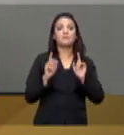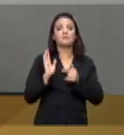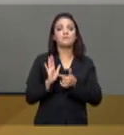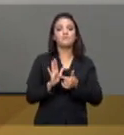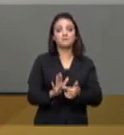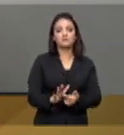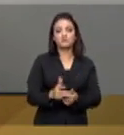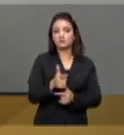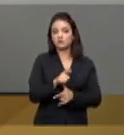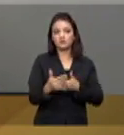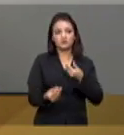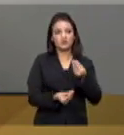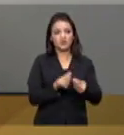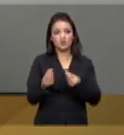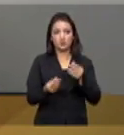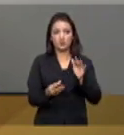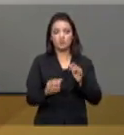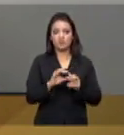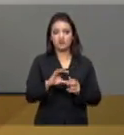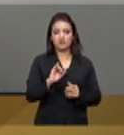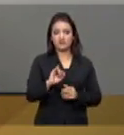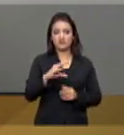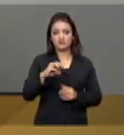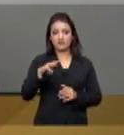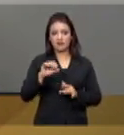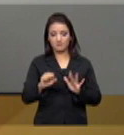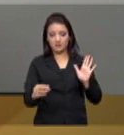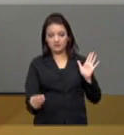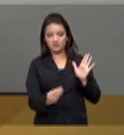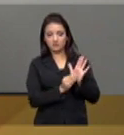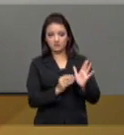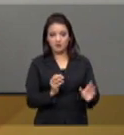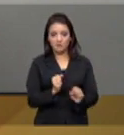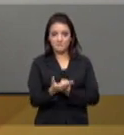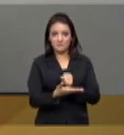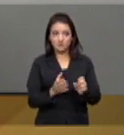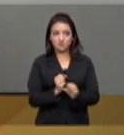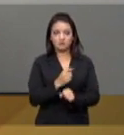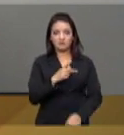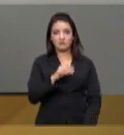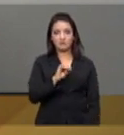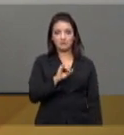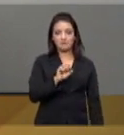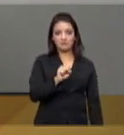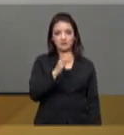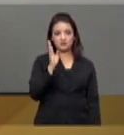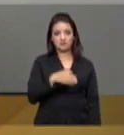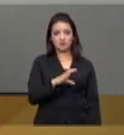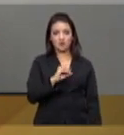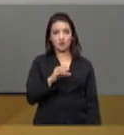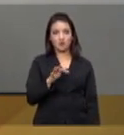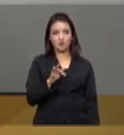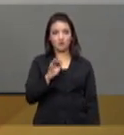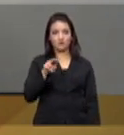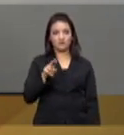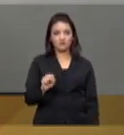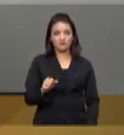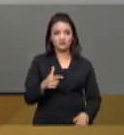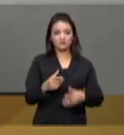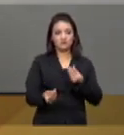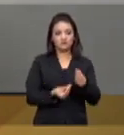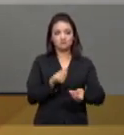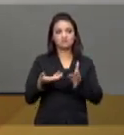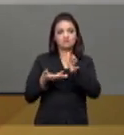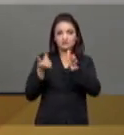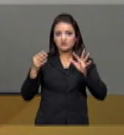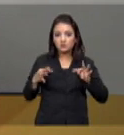como não é possível incluir o ICMS na base de cálculo da contribuição ao PIS/COFINS, não seria possível excluí-lo totalmente, pois enquanto